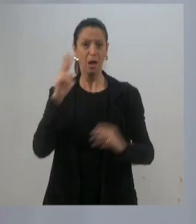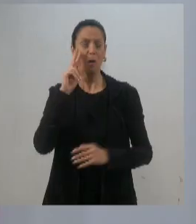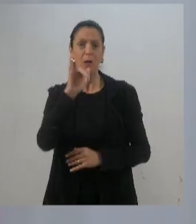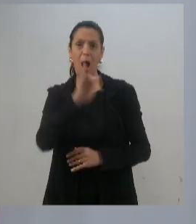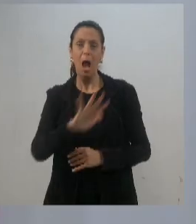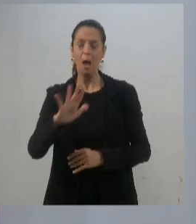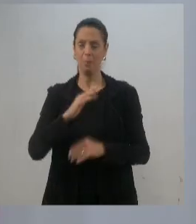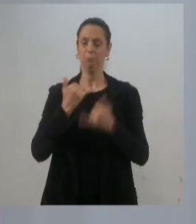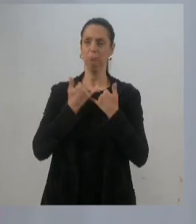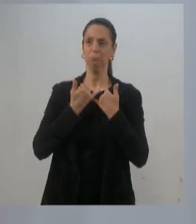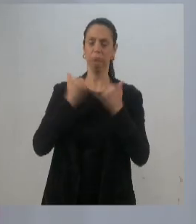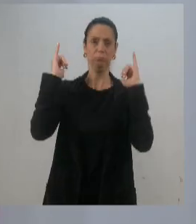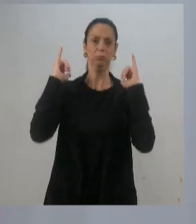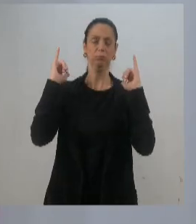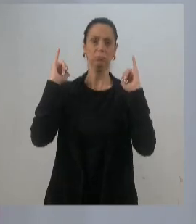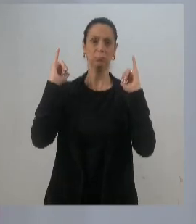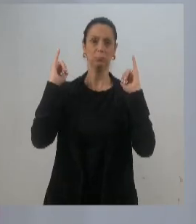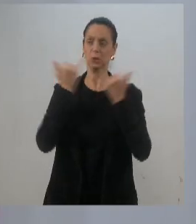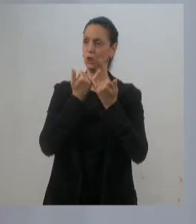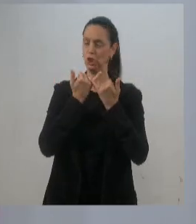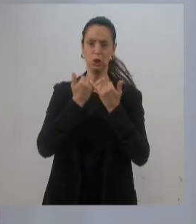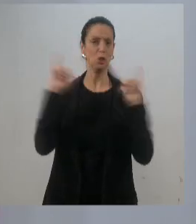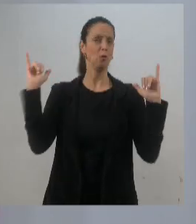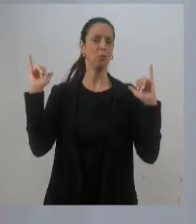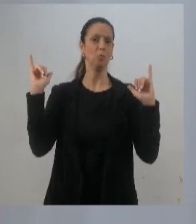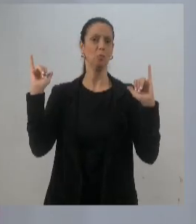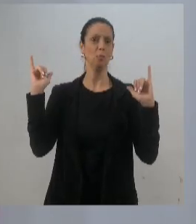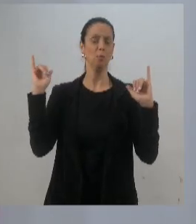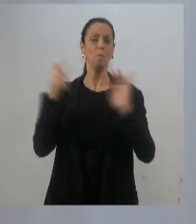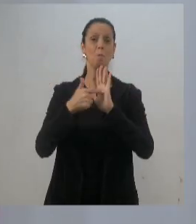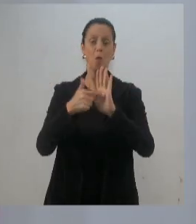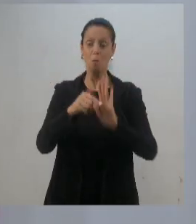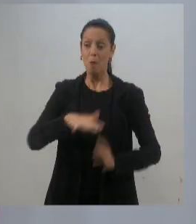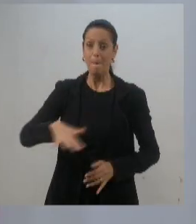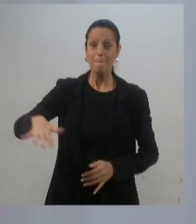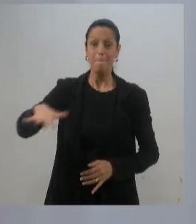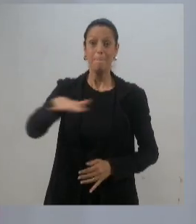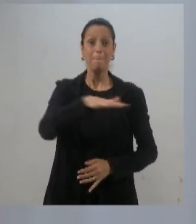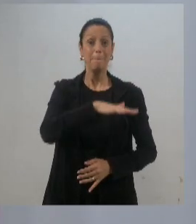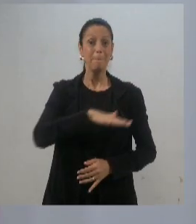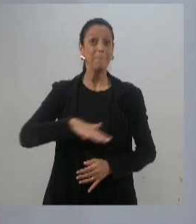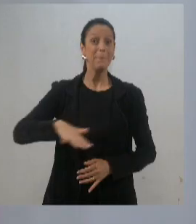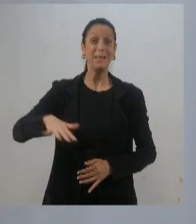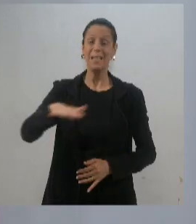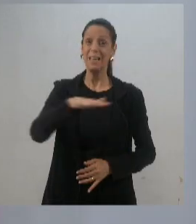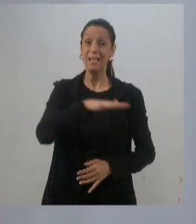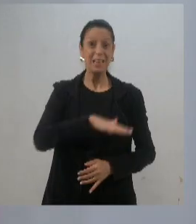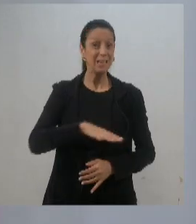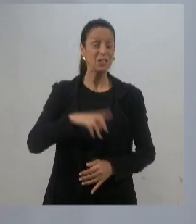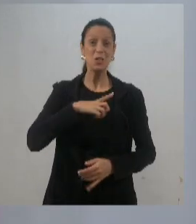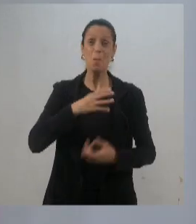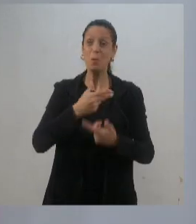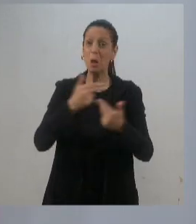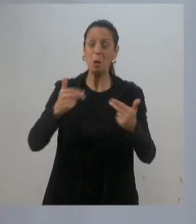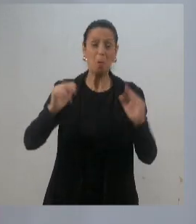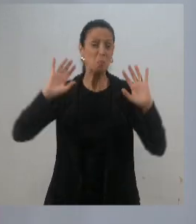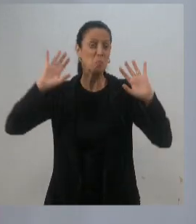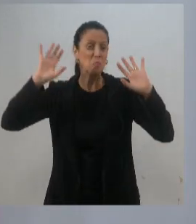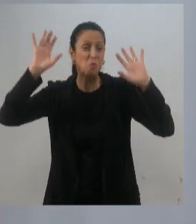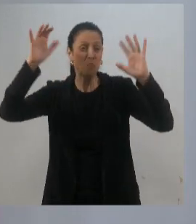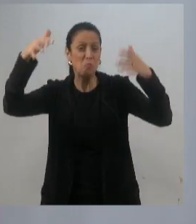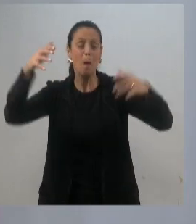imagens, as fotos, elas mostravam um ambiente completamente tomado por elementos de terror